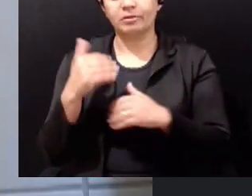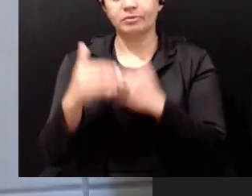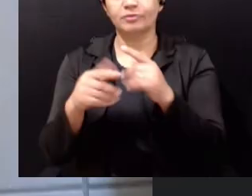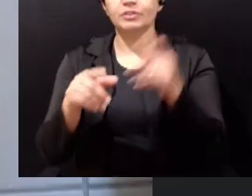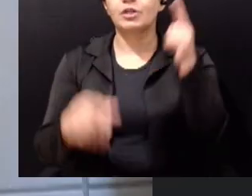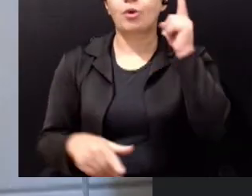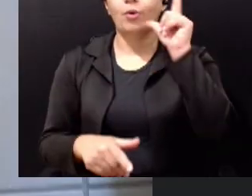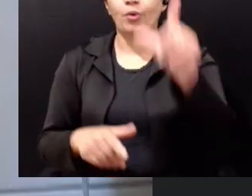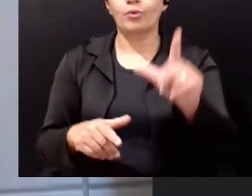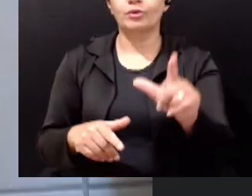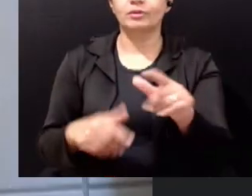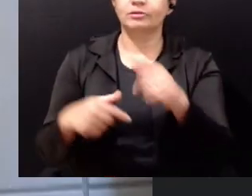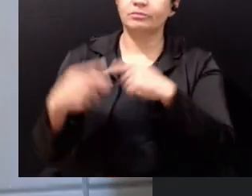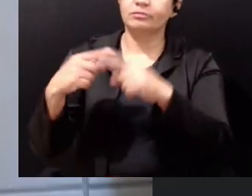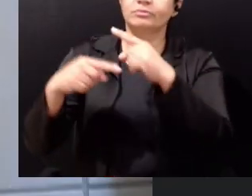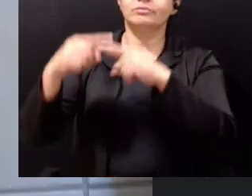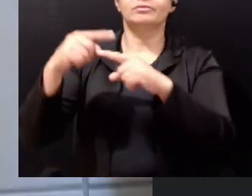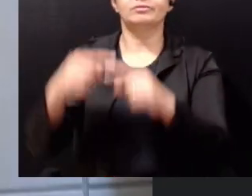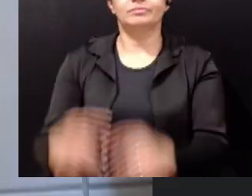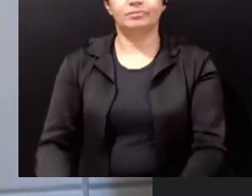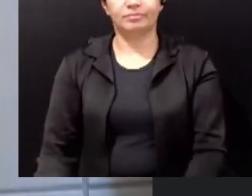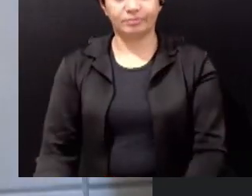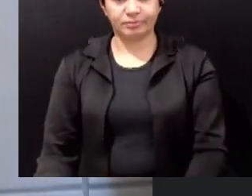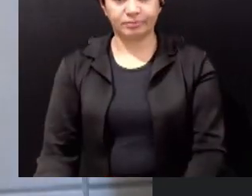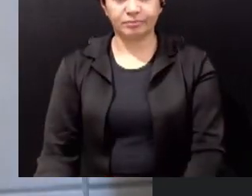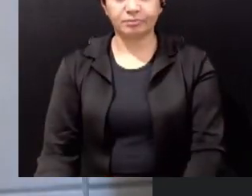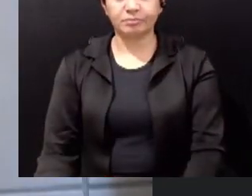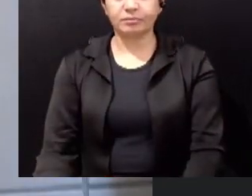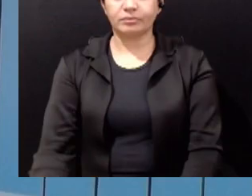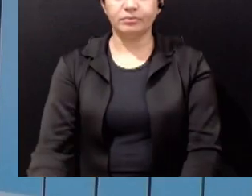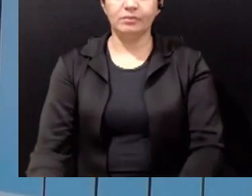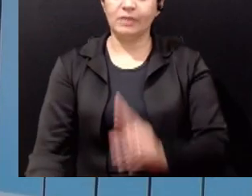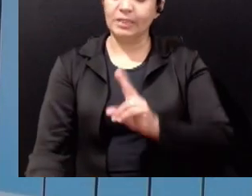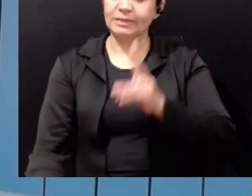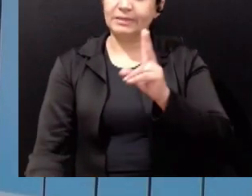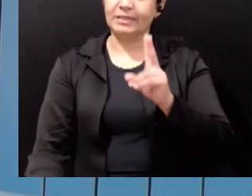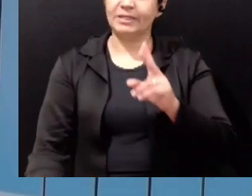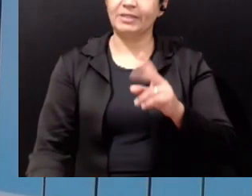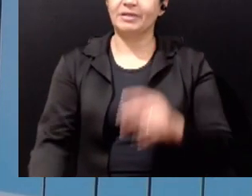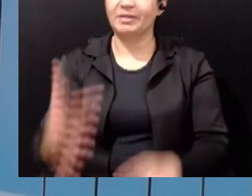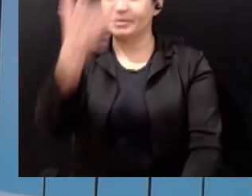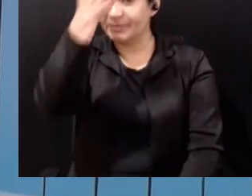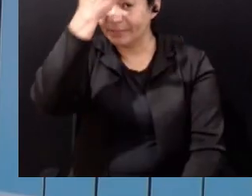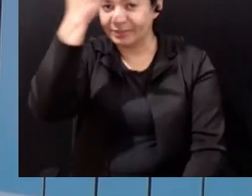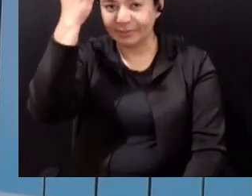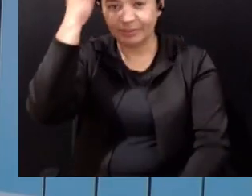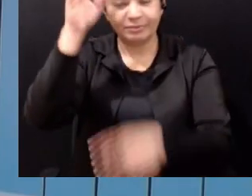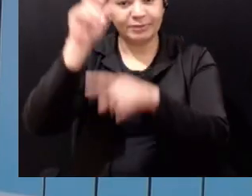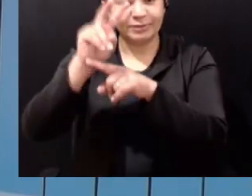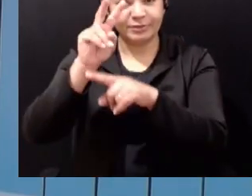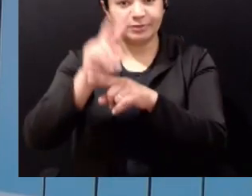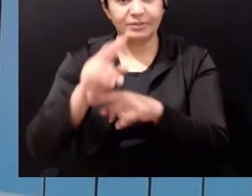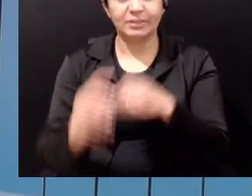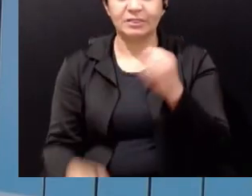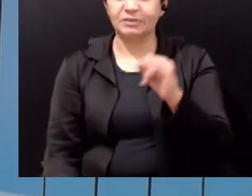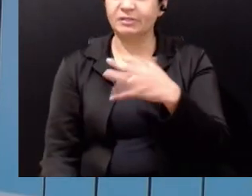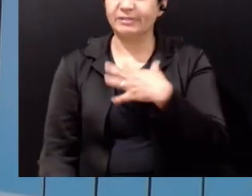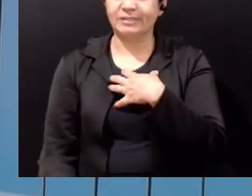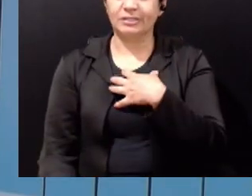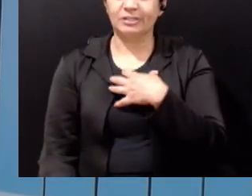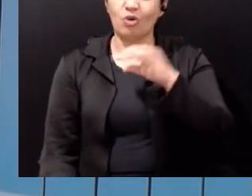conseguindo e vai progredindo. Exatamente, sempre cuidar da saúde mental, né, doutora? Se você não estiver se sentindo bem,